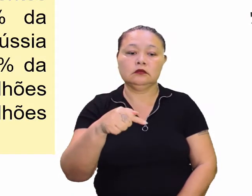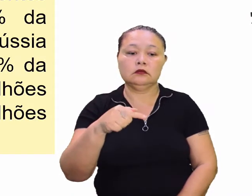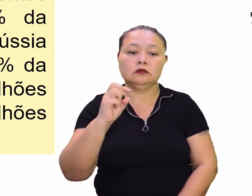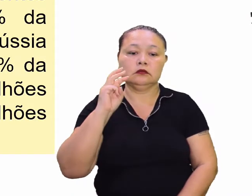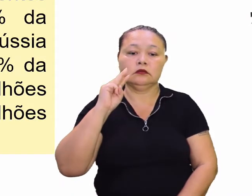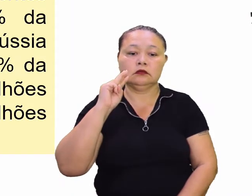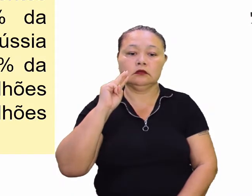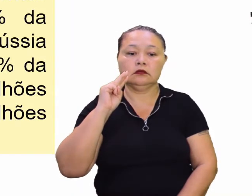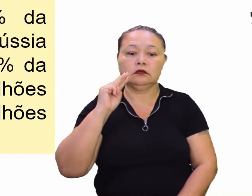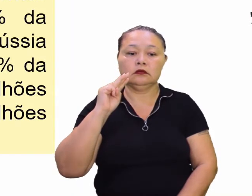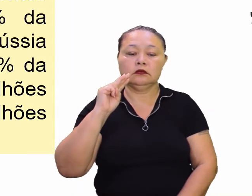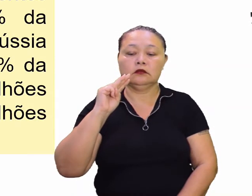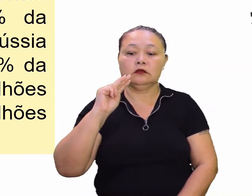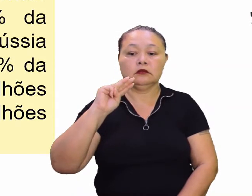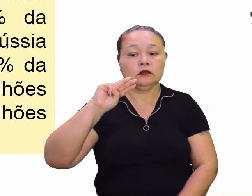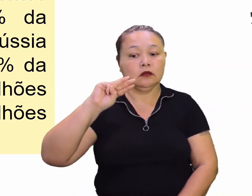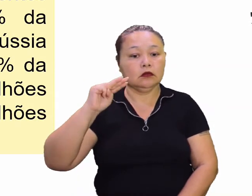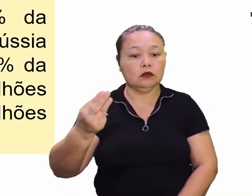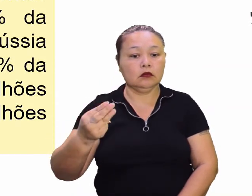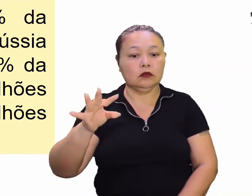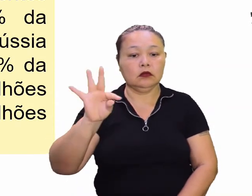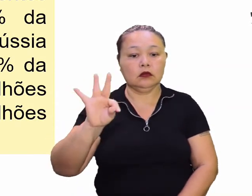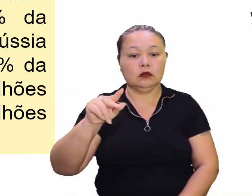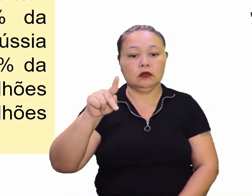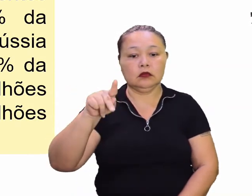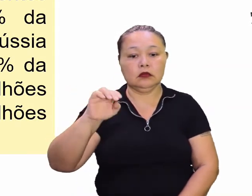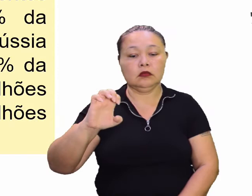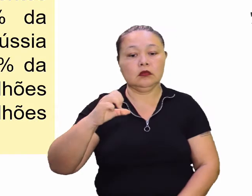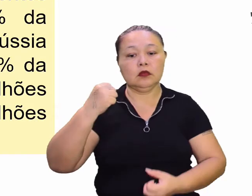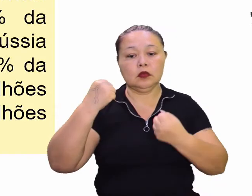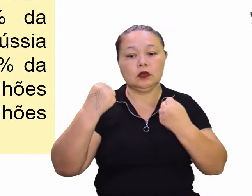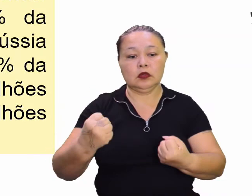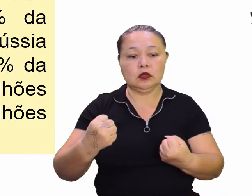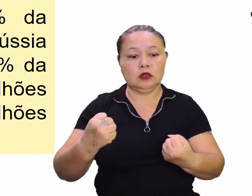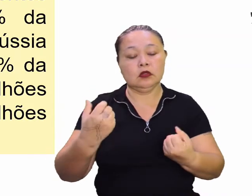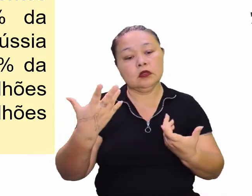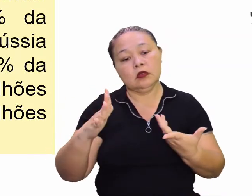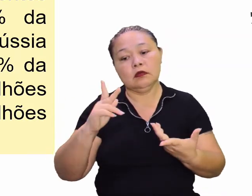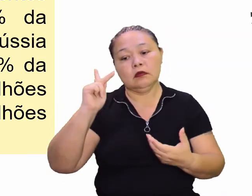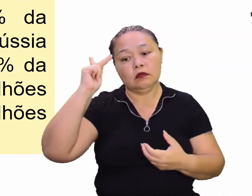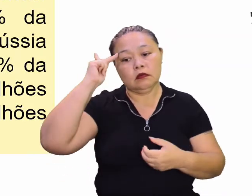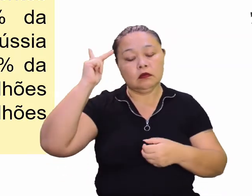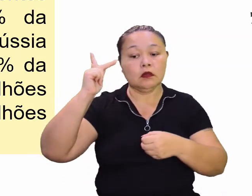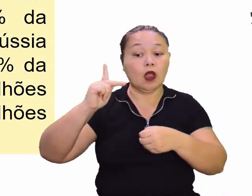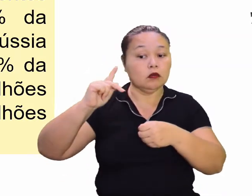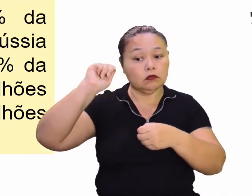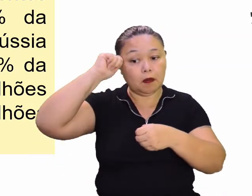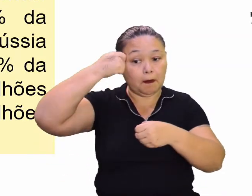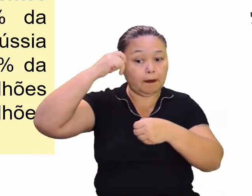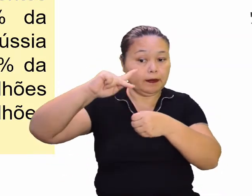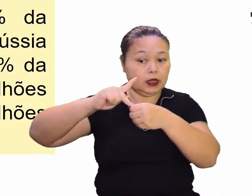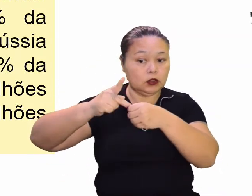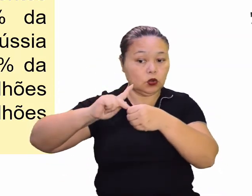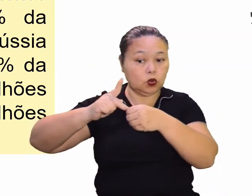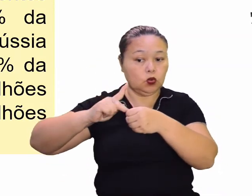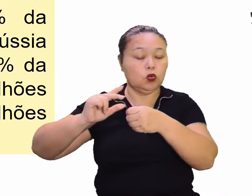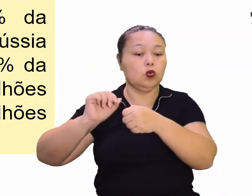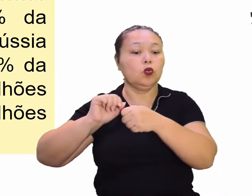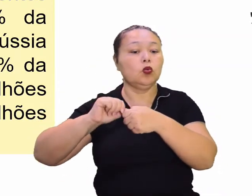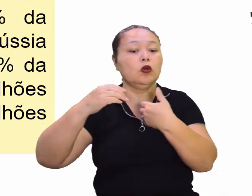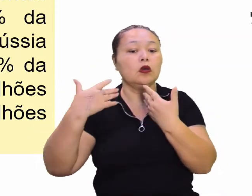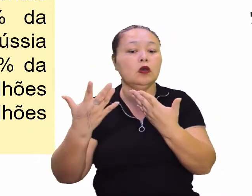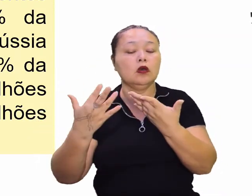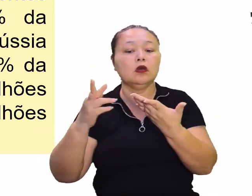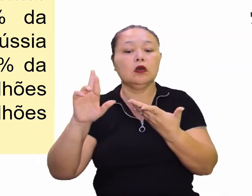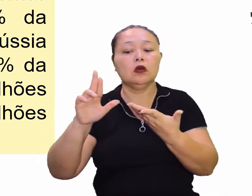2.417 milhões de TEPs, que quer dizer toneladas equivalentes de petróleo, que correspondem